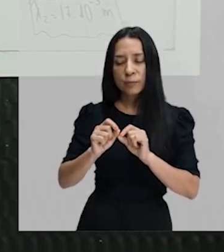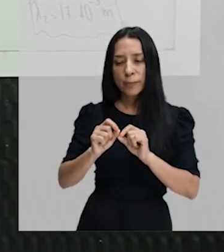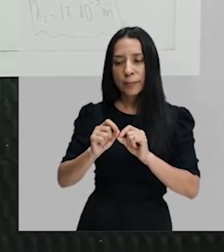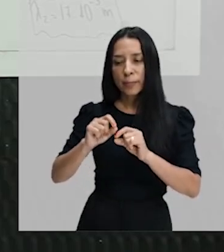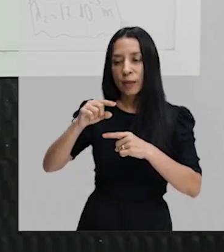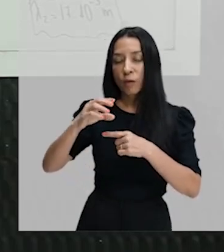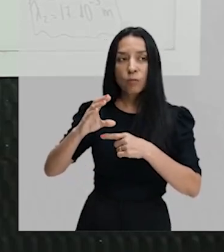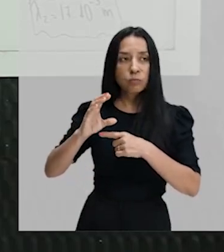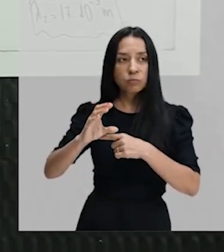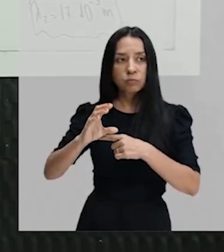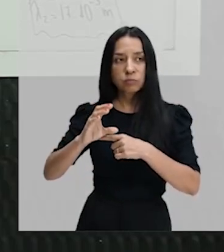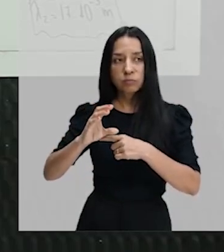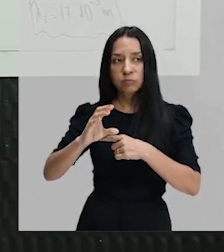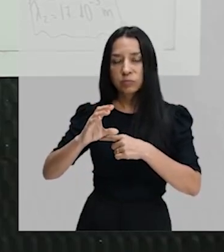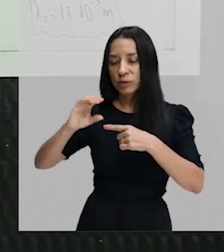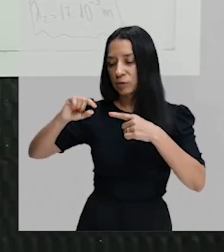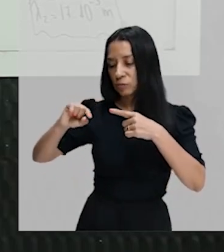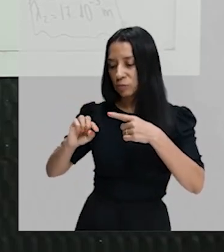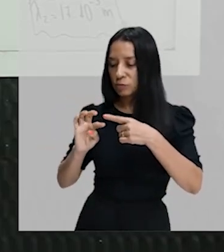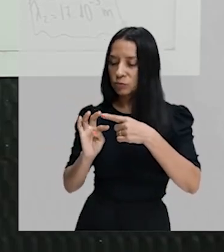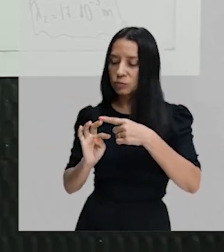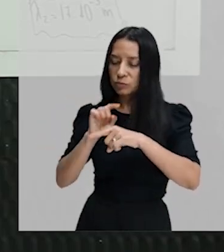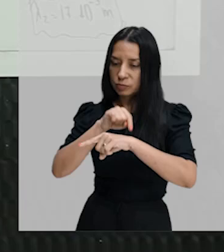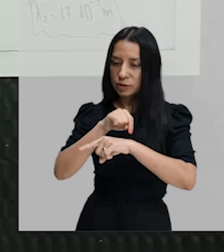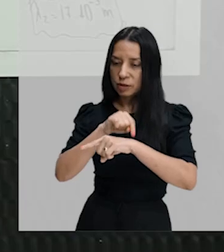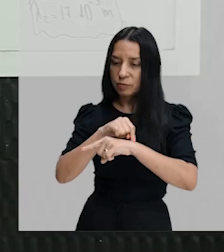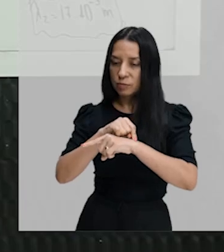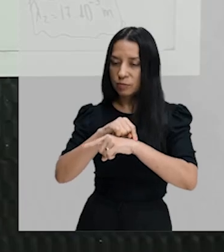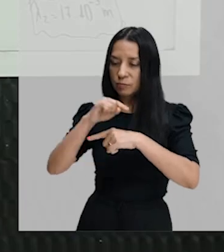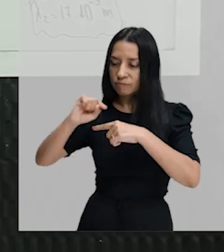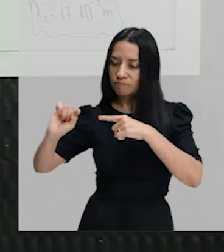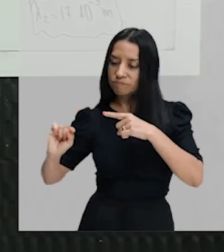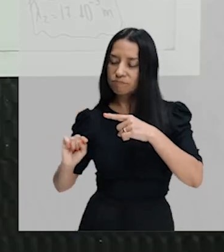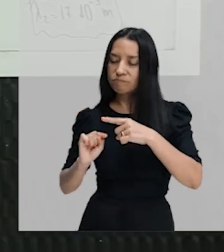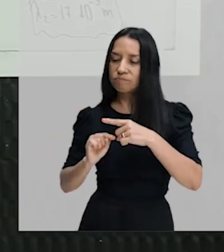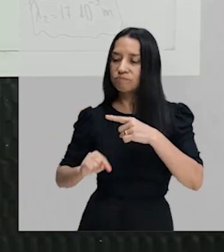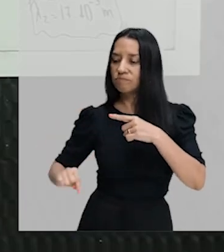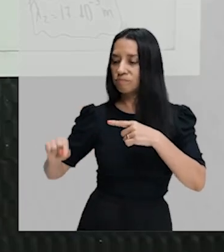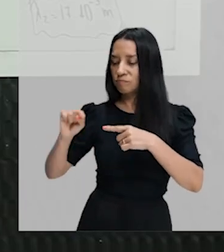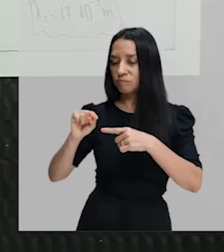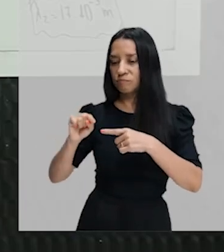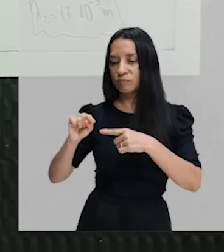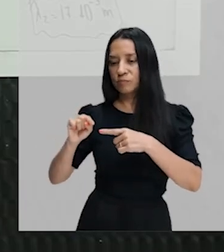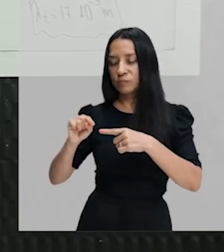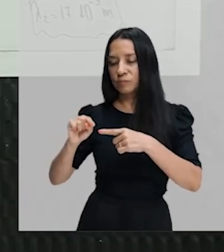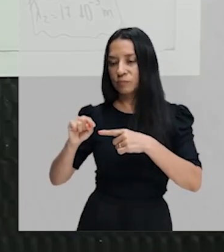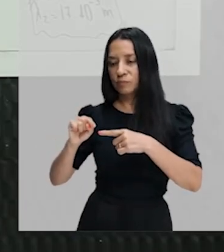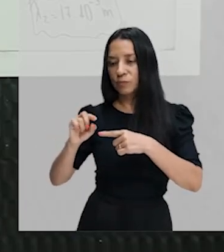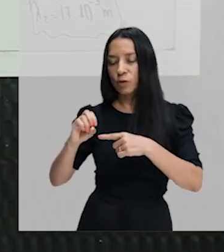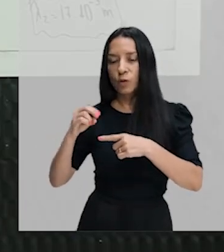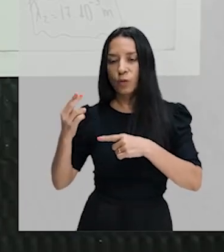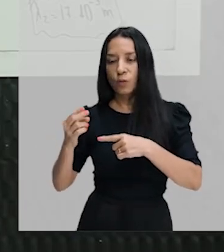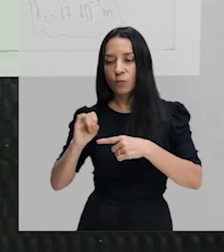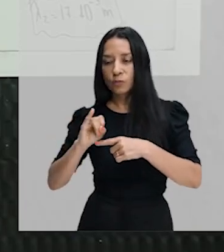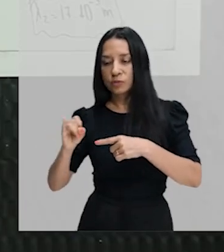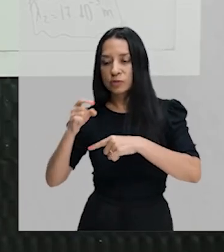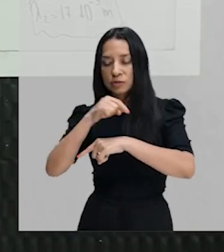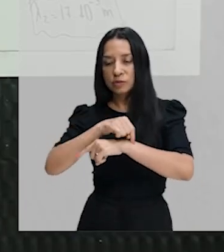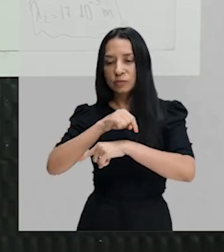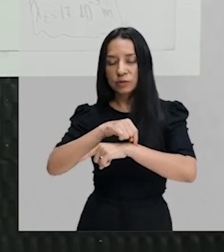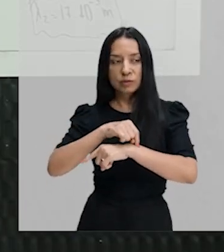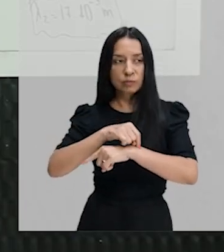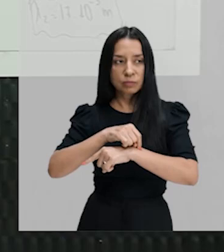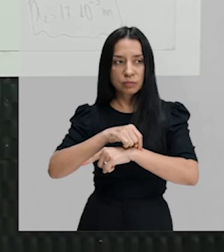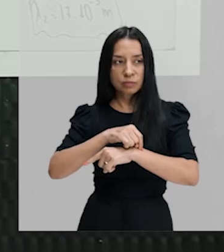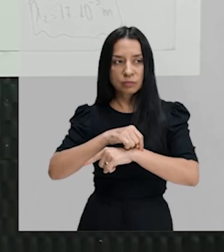ou seja cumprimento e período são grandezas diretamente proporcionais ou seja se o período né